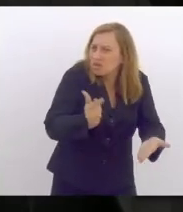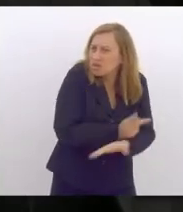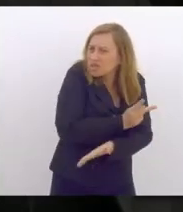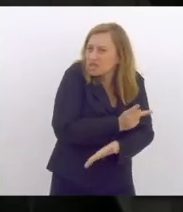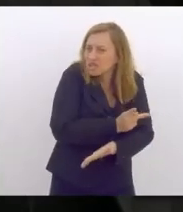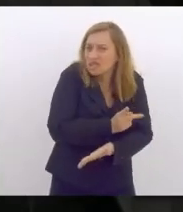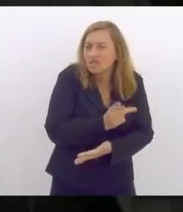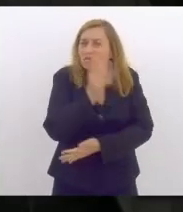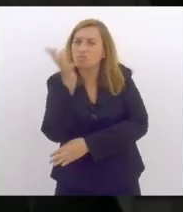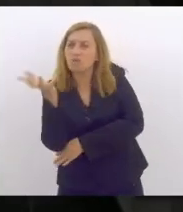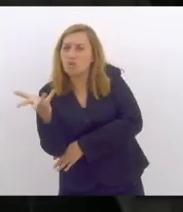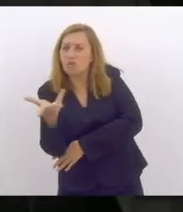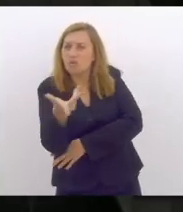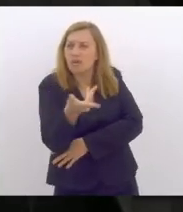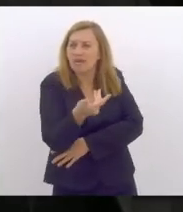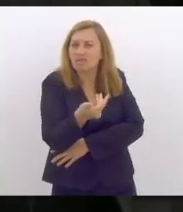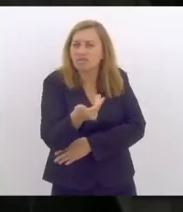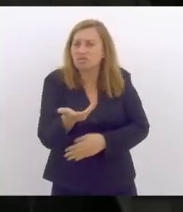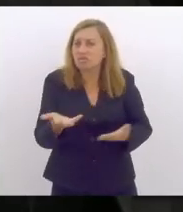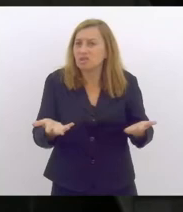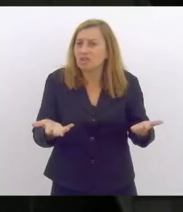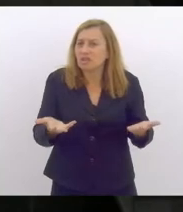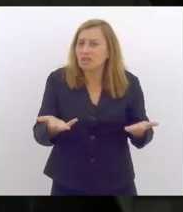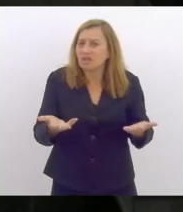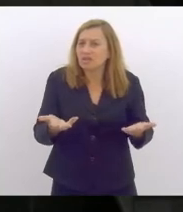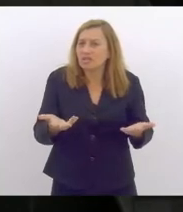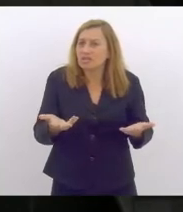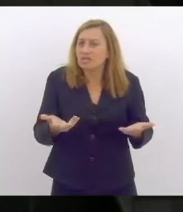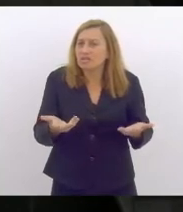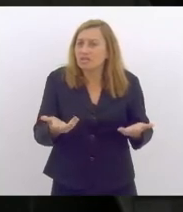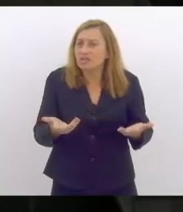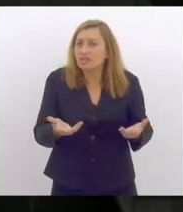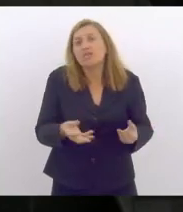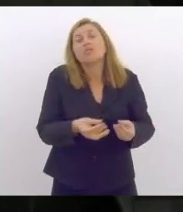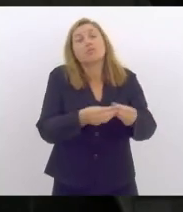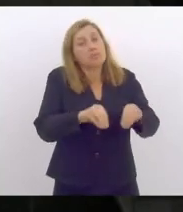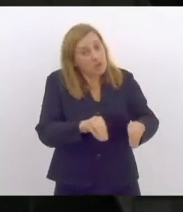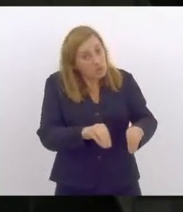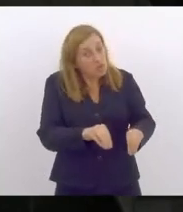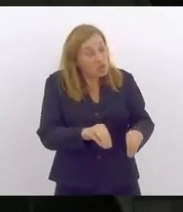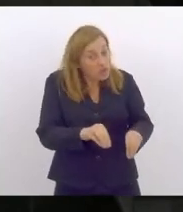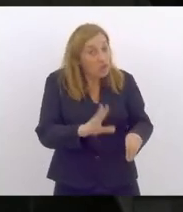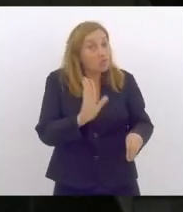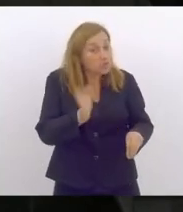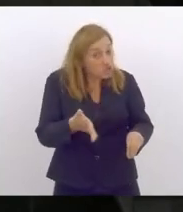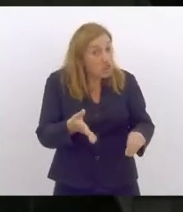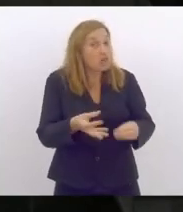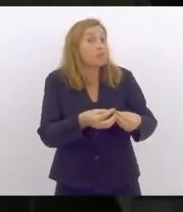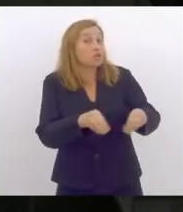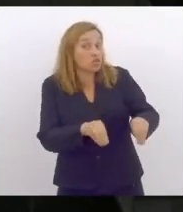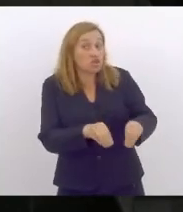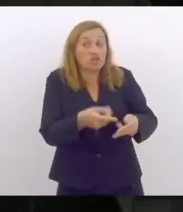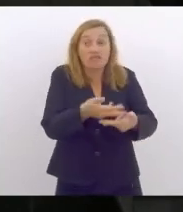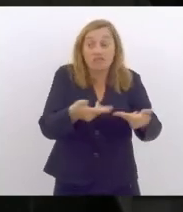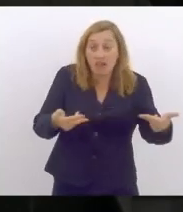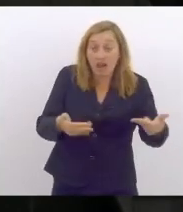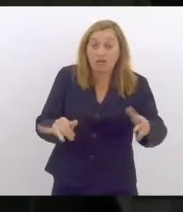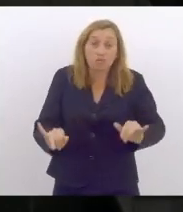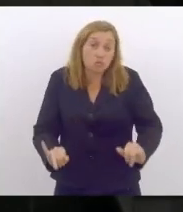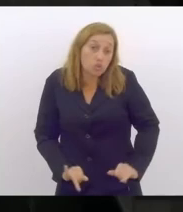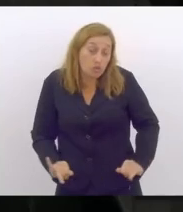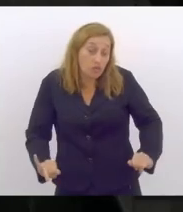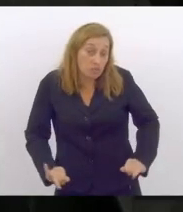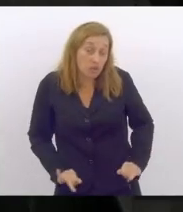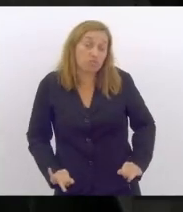ao meio ambiente, vai proporcionar, como já está proporcionando, muito